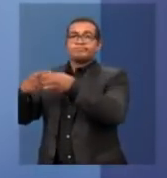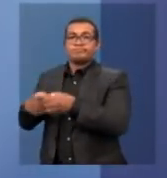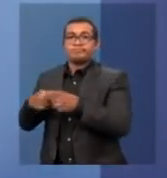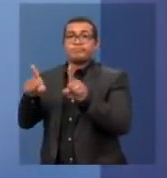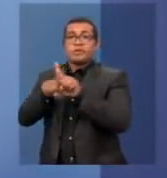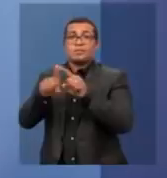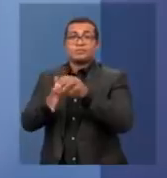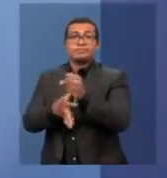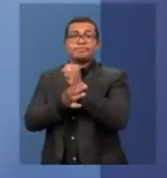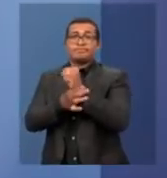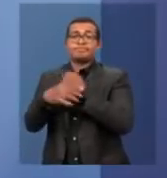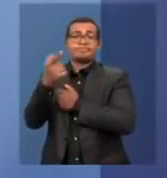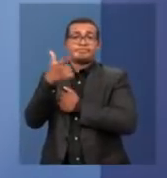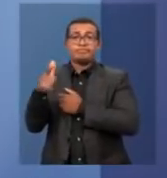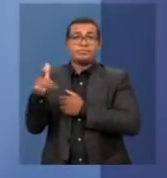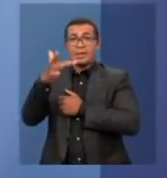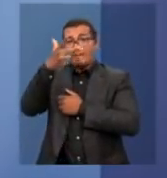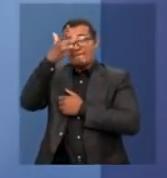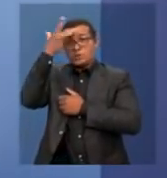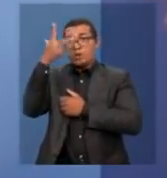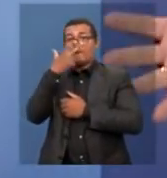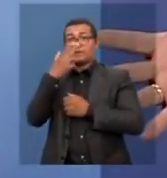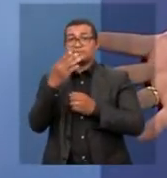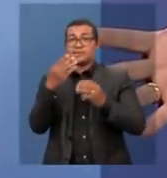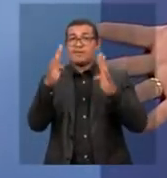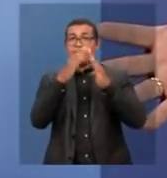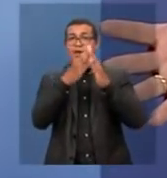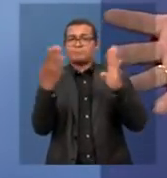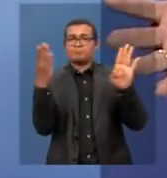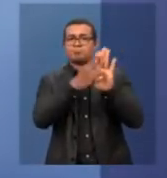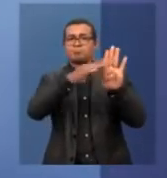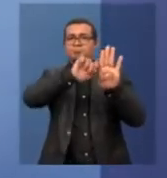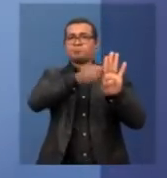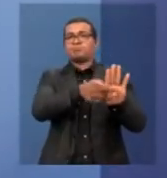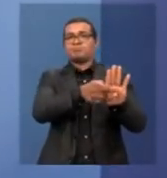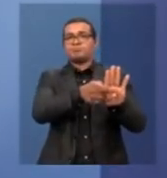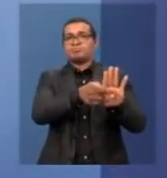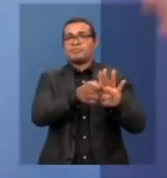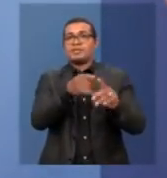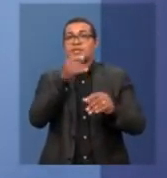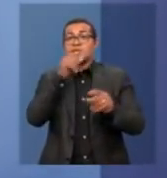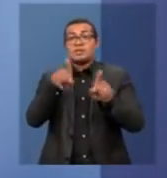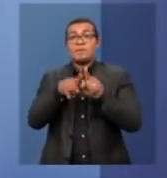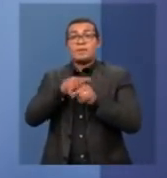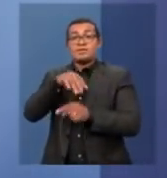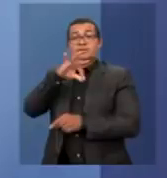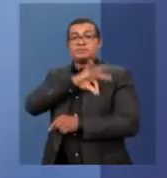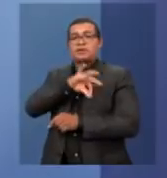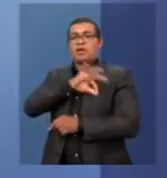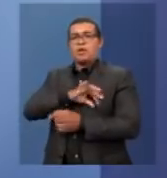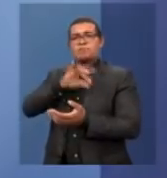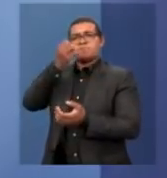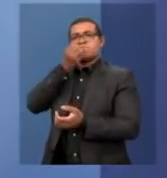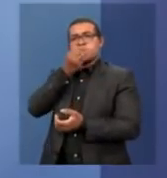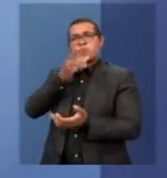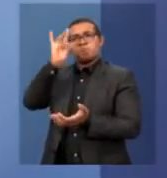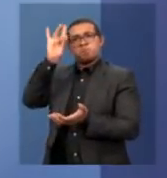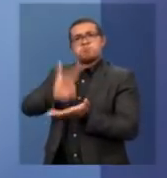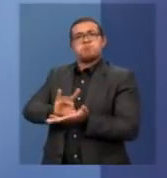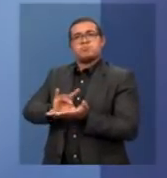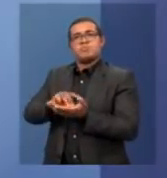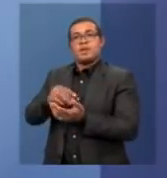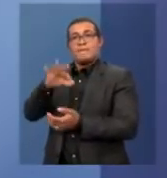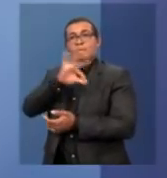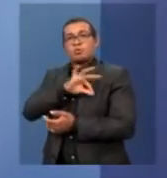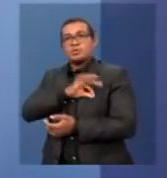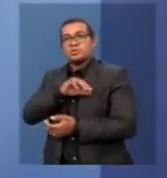pública as pessoas são trancadas dentro de casa e também não temos salários decentes nem a polícia nem o professor alternativa de governar